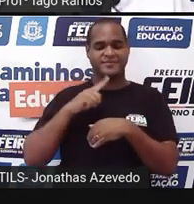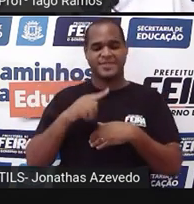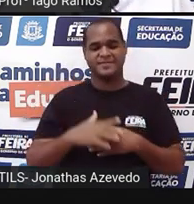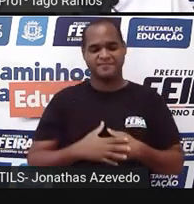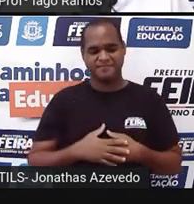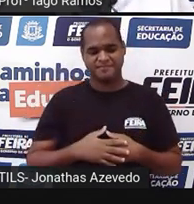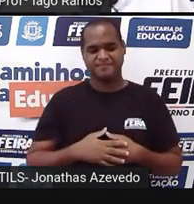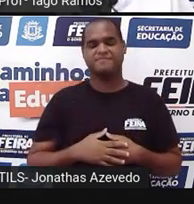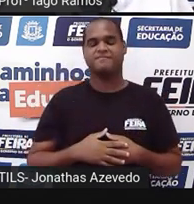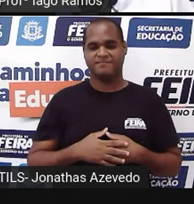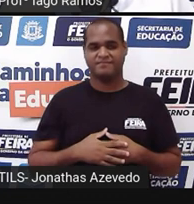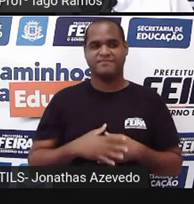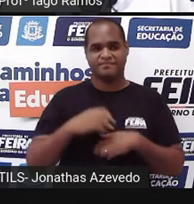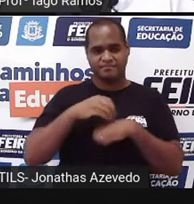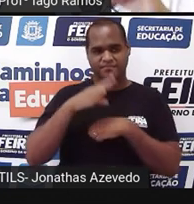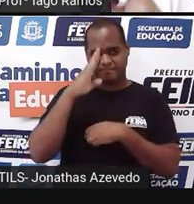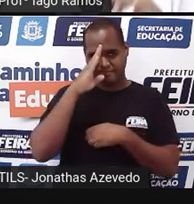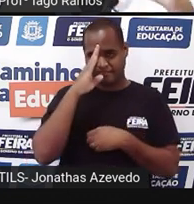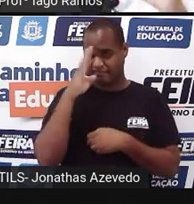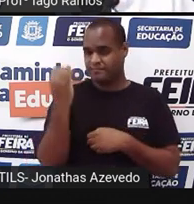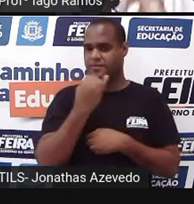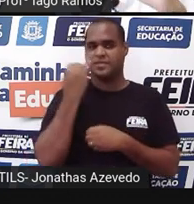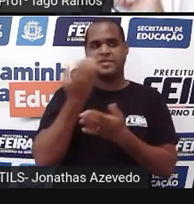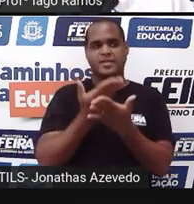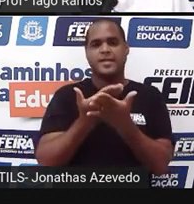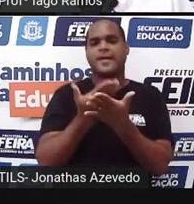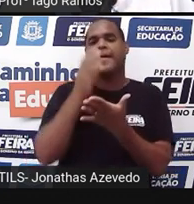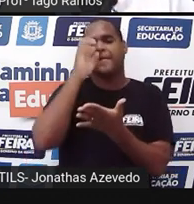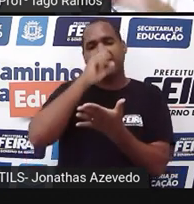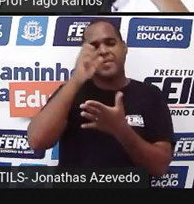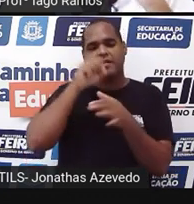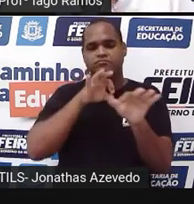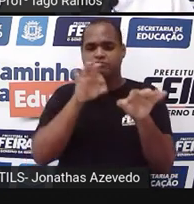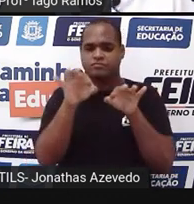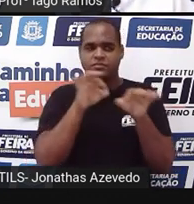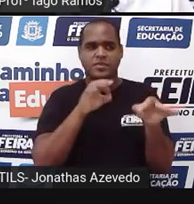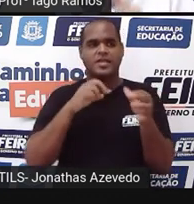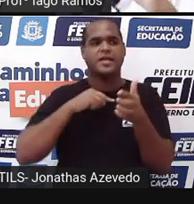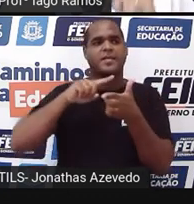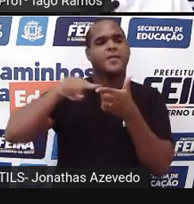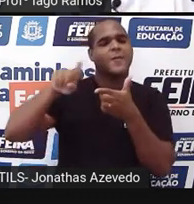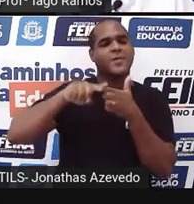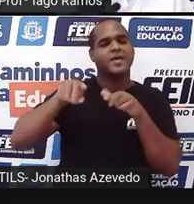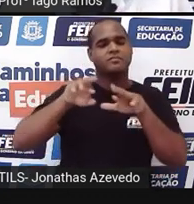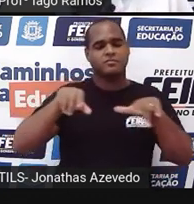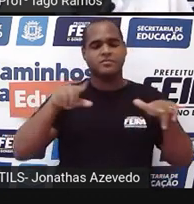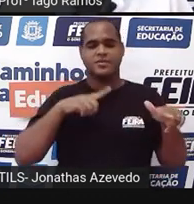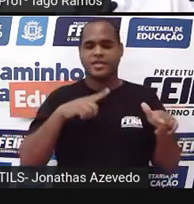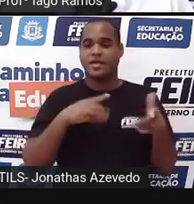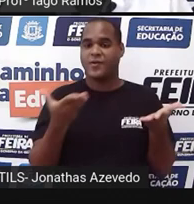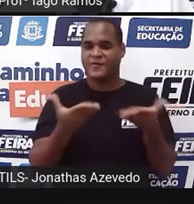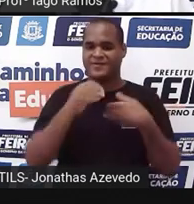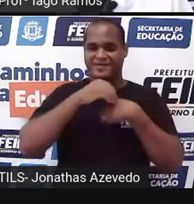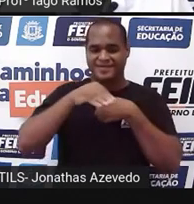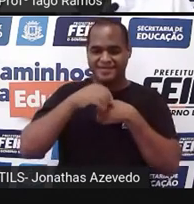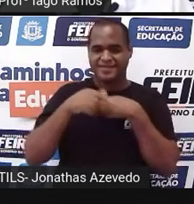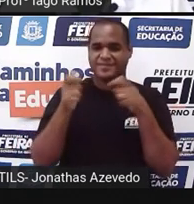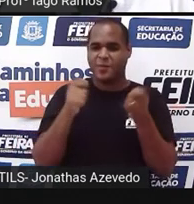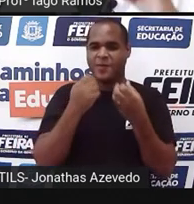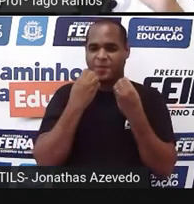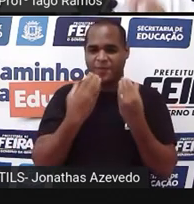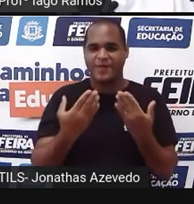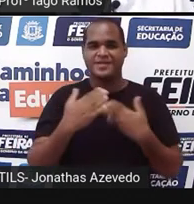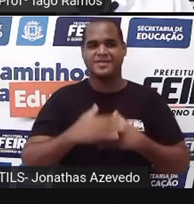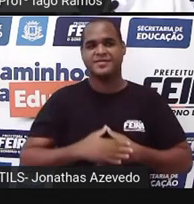a razão principal de estudar matemática é para aprender como se resolvem problemas e é isso que a gente está fazendo por aqui